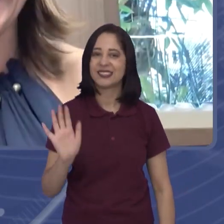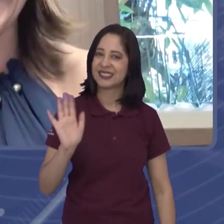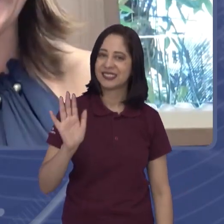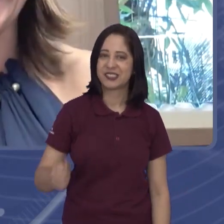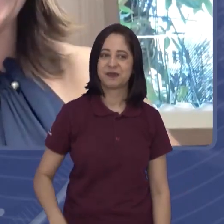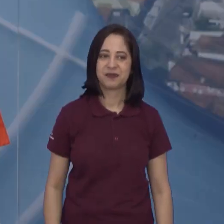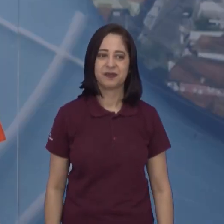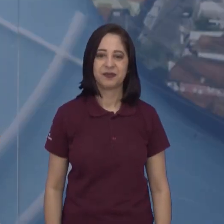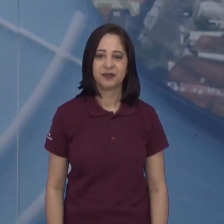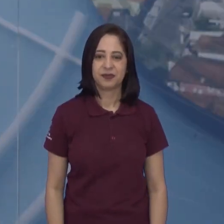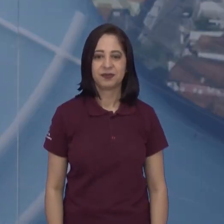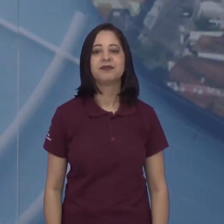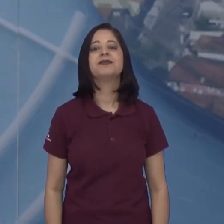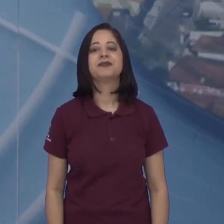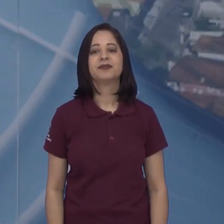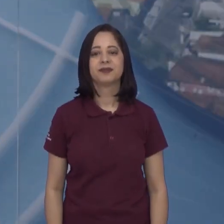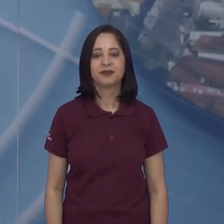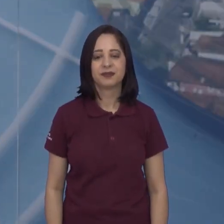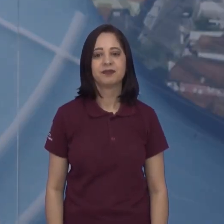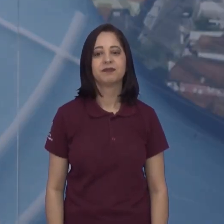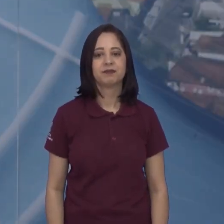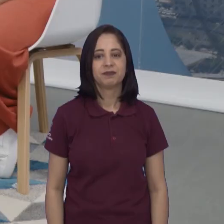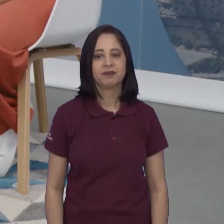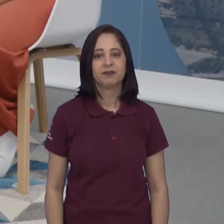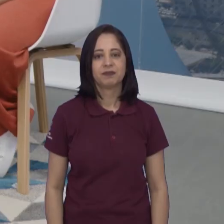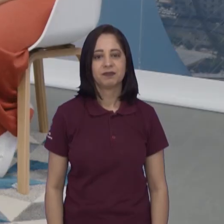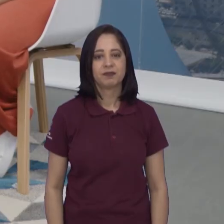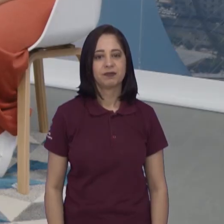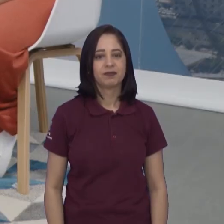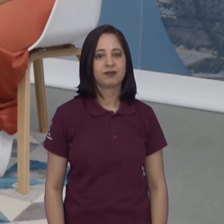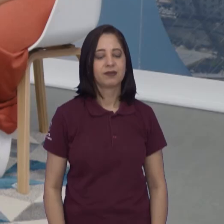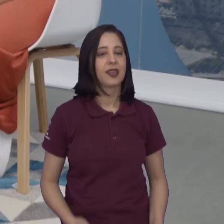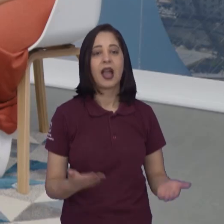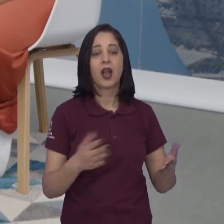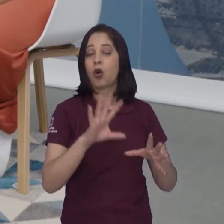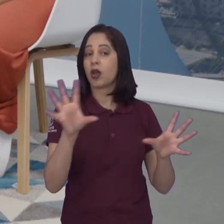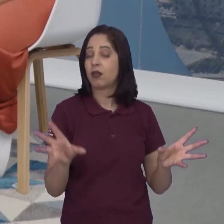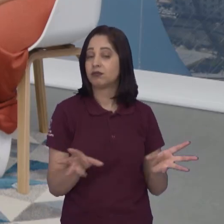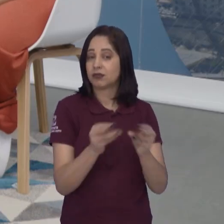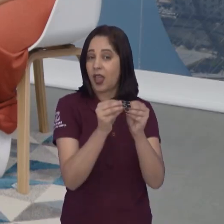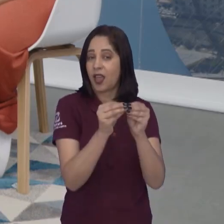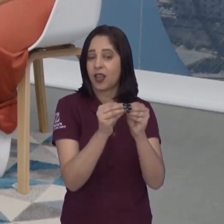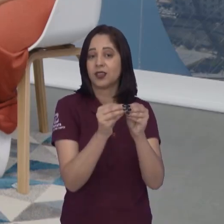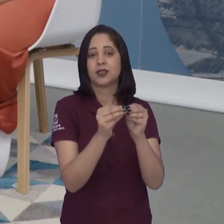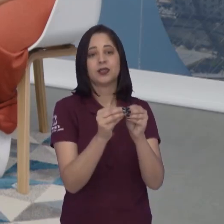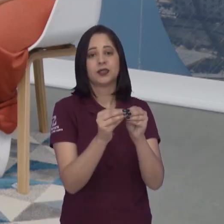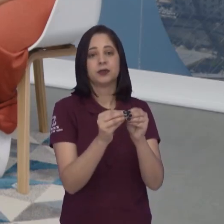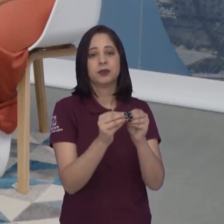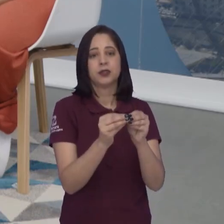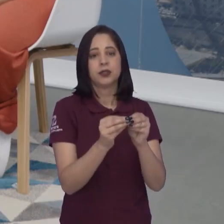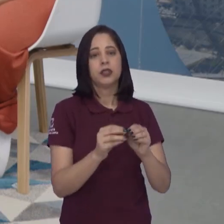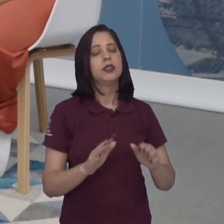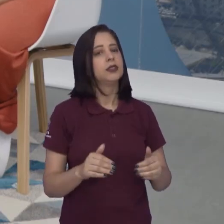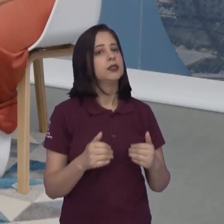tchau. É isso. Maria, a gente chegando aqui nos momentos finais.